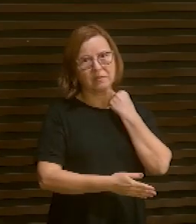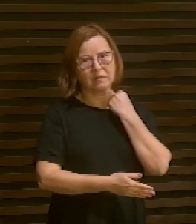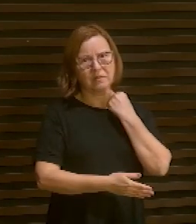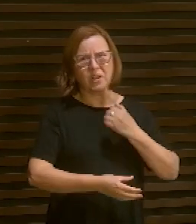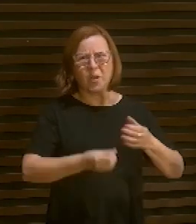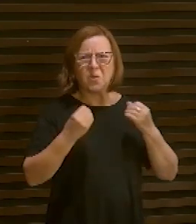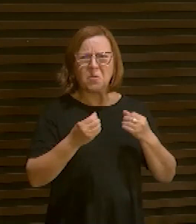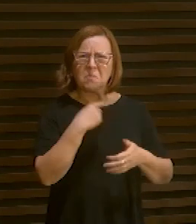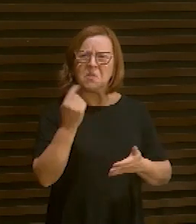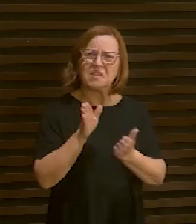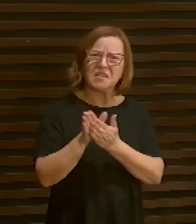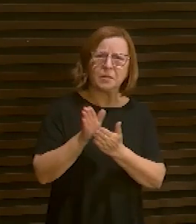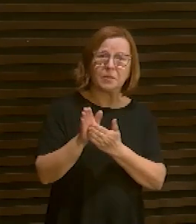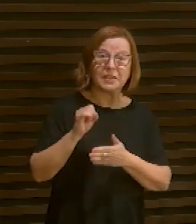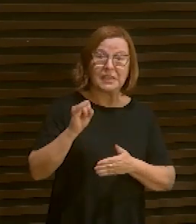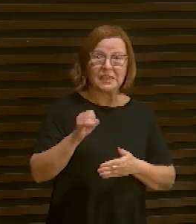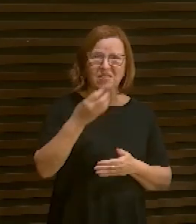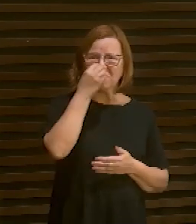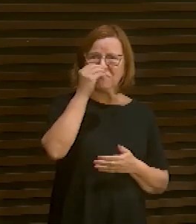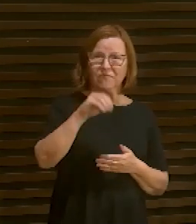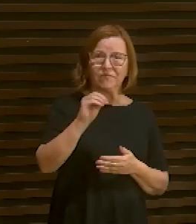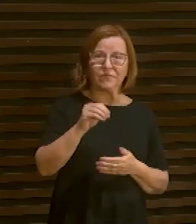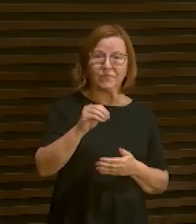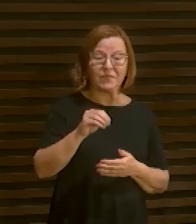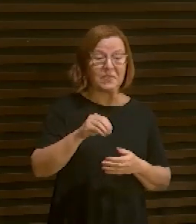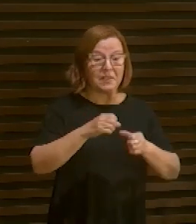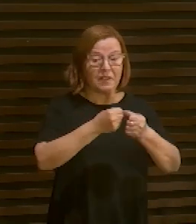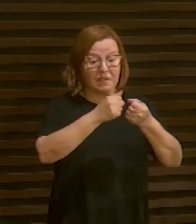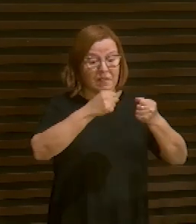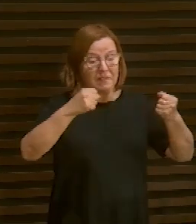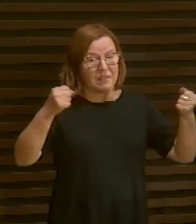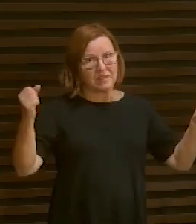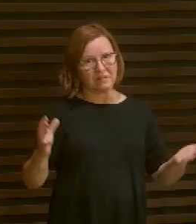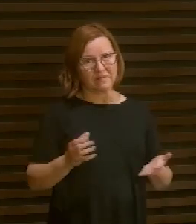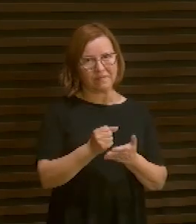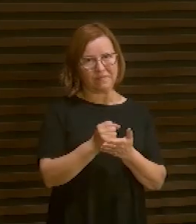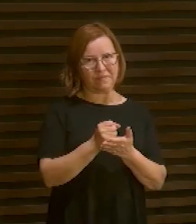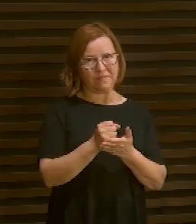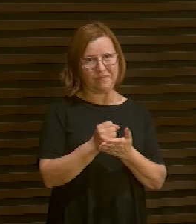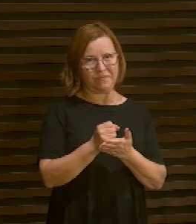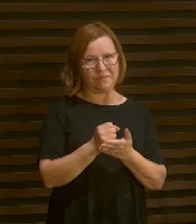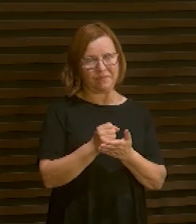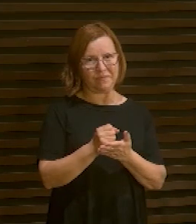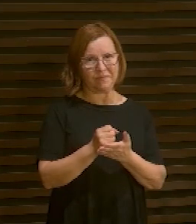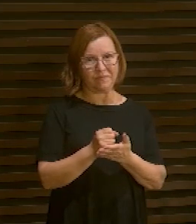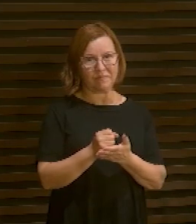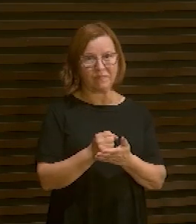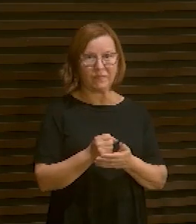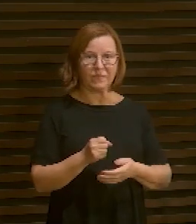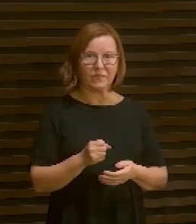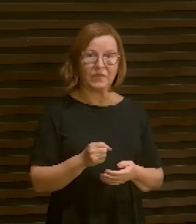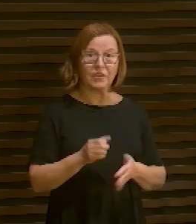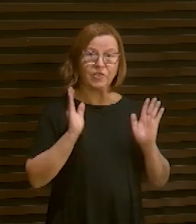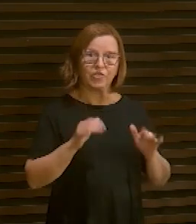escaparemos nós, se negligenciarmos tão grande salvação, a qual, tendo